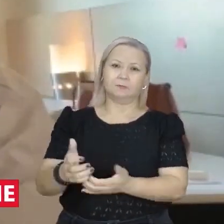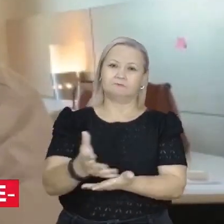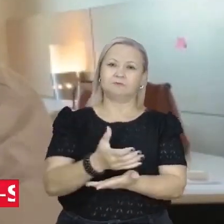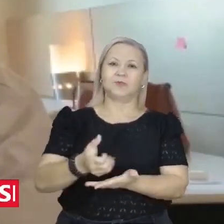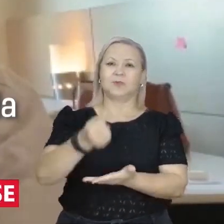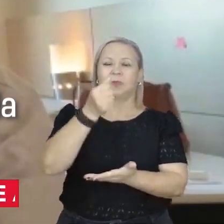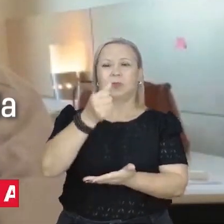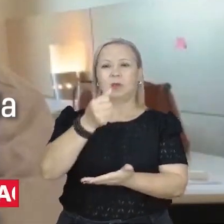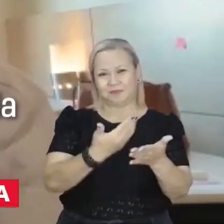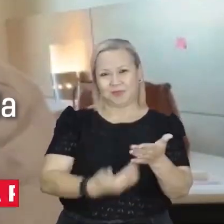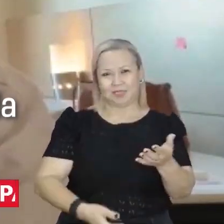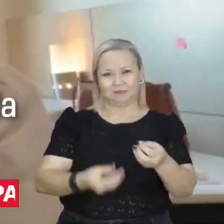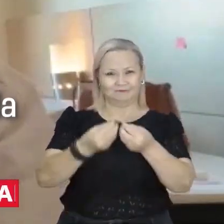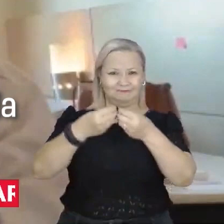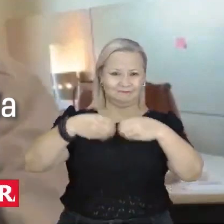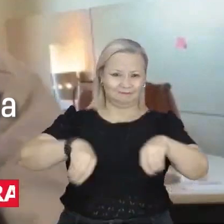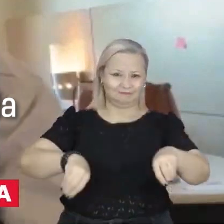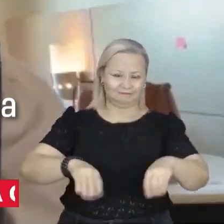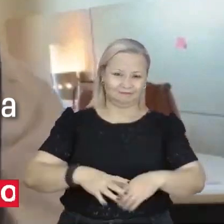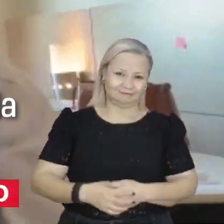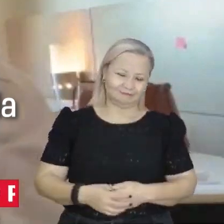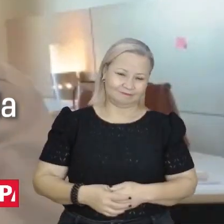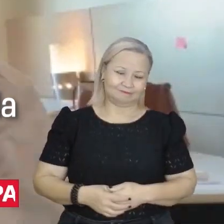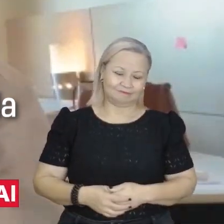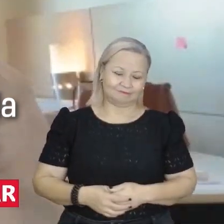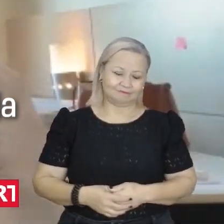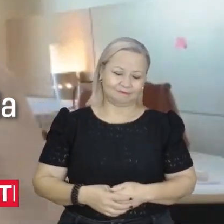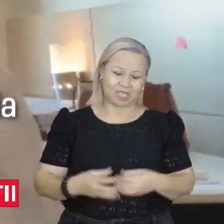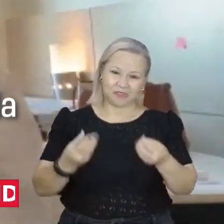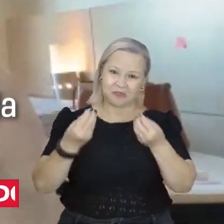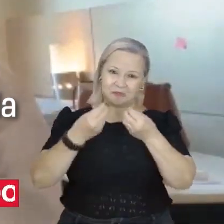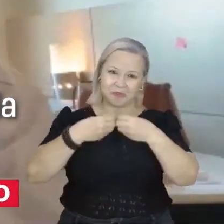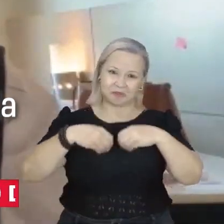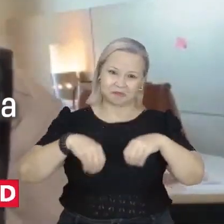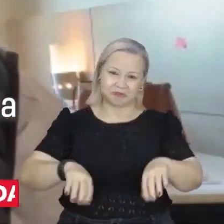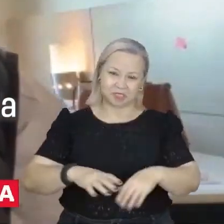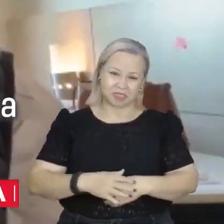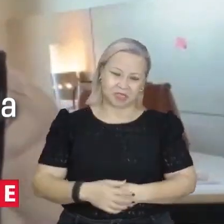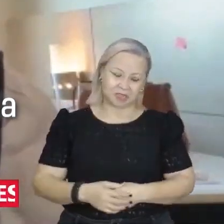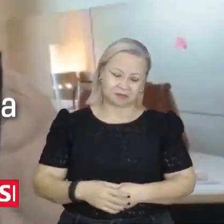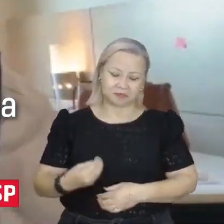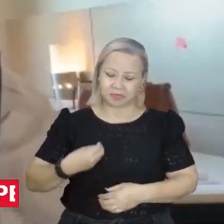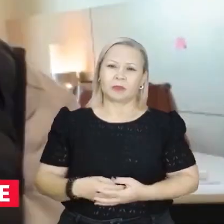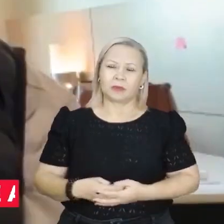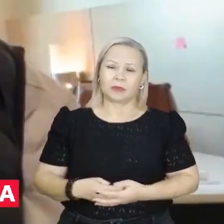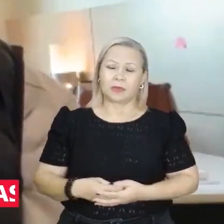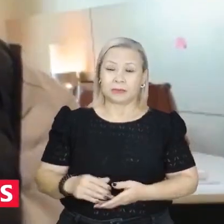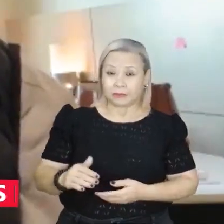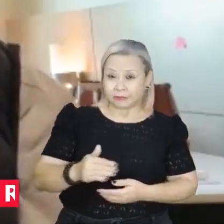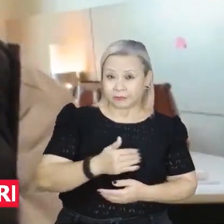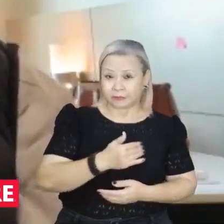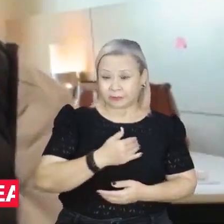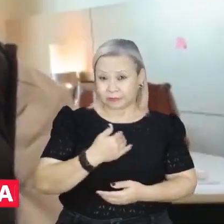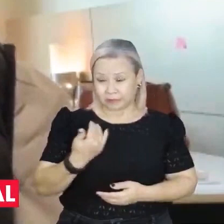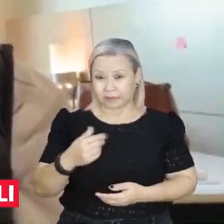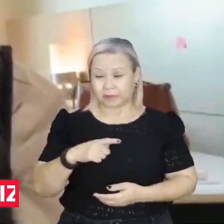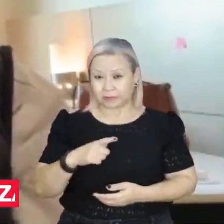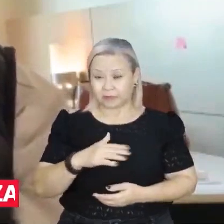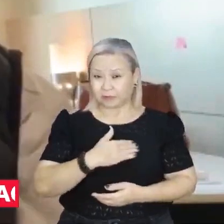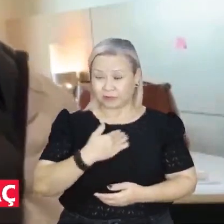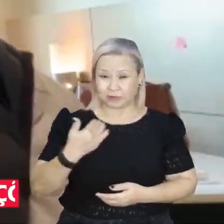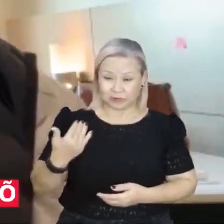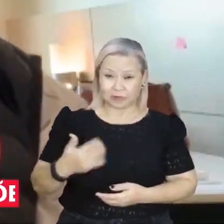perdido que deixou deteriorada a vida do povo catarinense. E nós